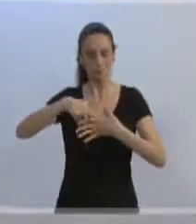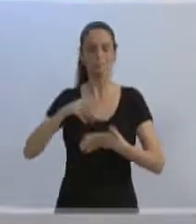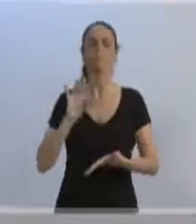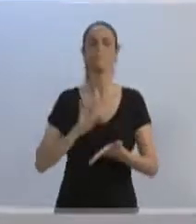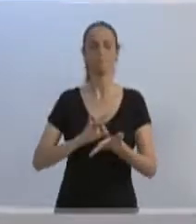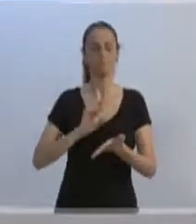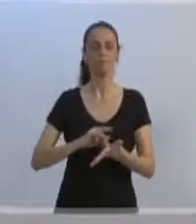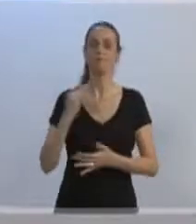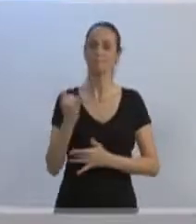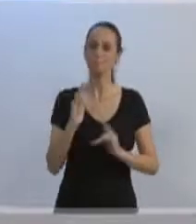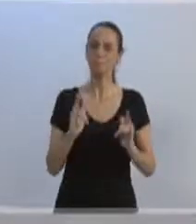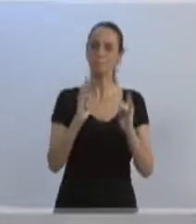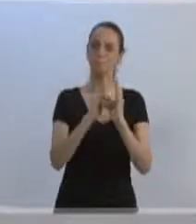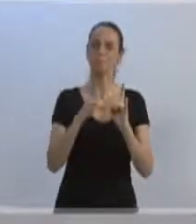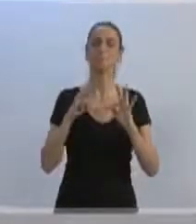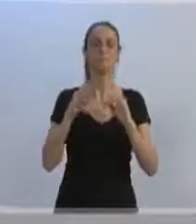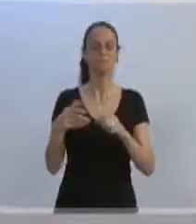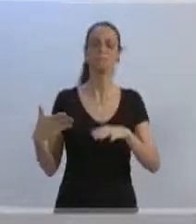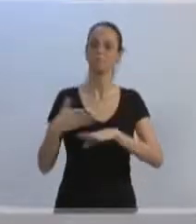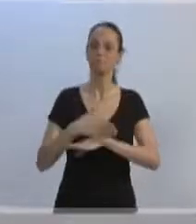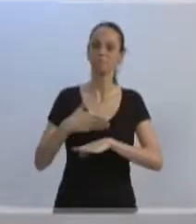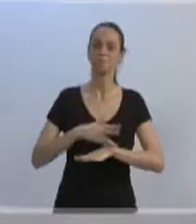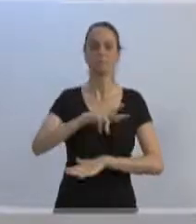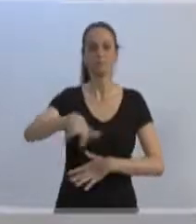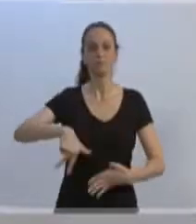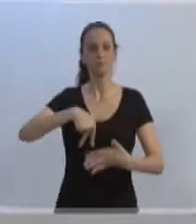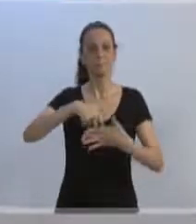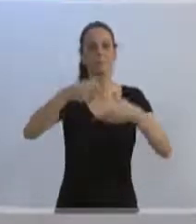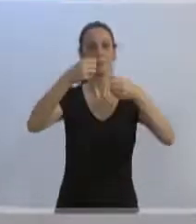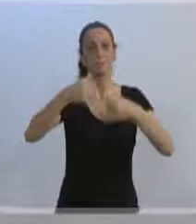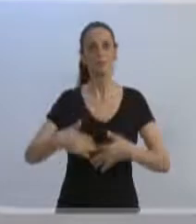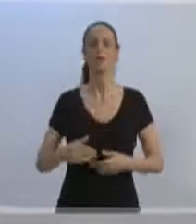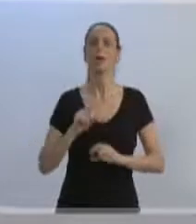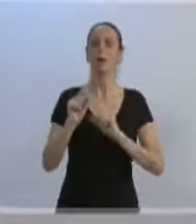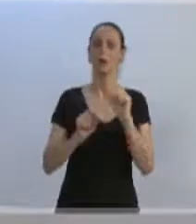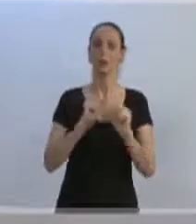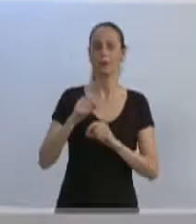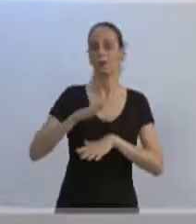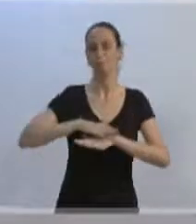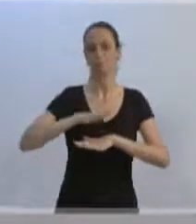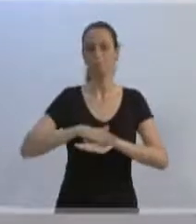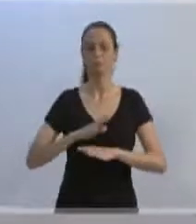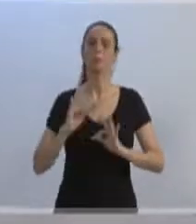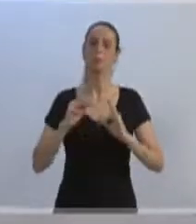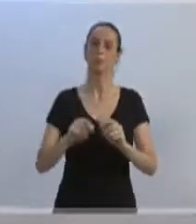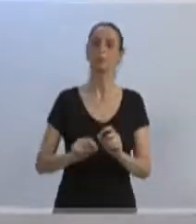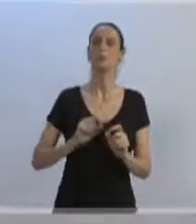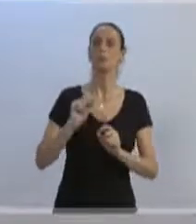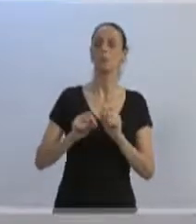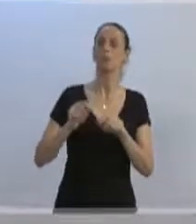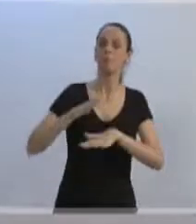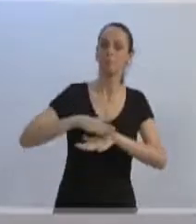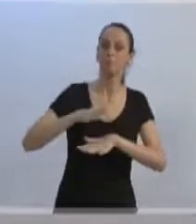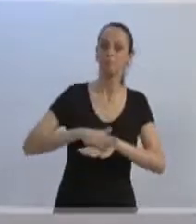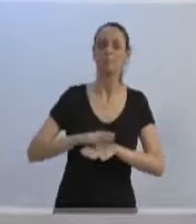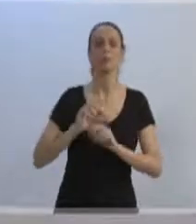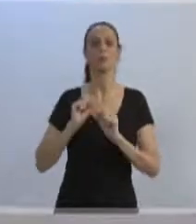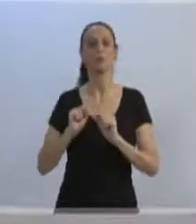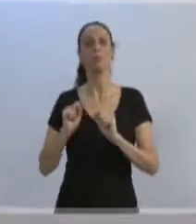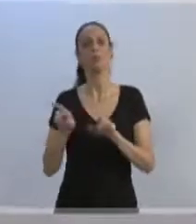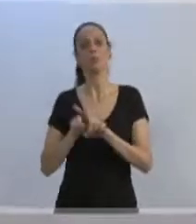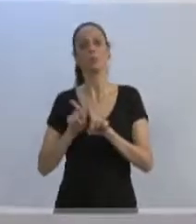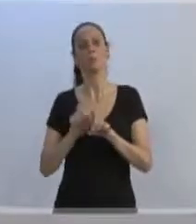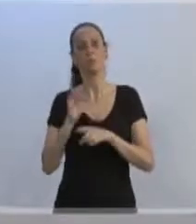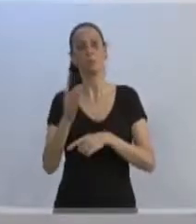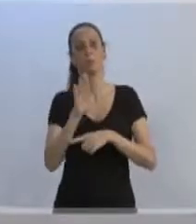todas as entidades vêm a esta casa se explanar certo é tudo que o fazem tudo que pode ser feito não só